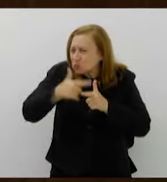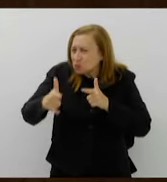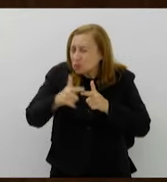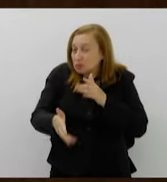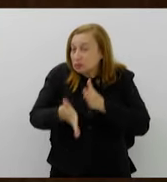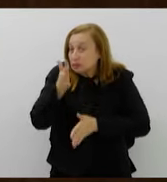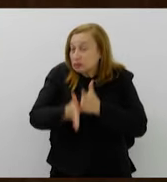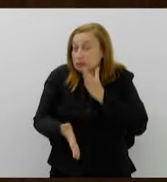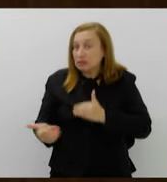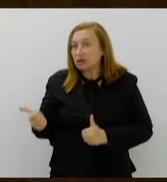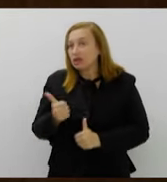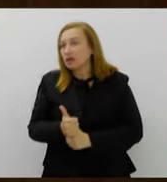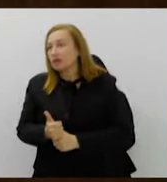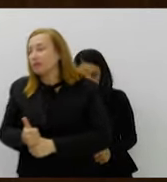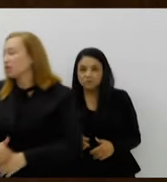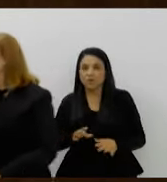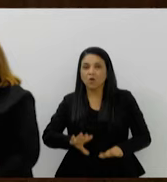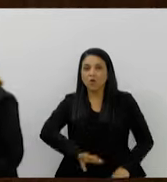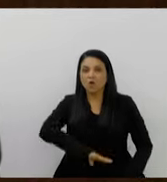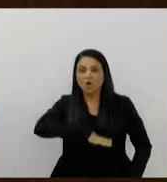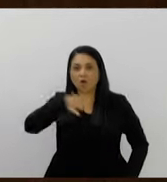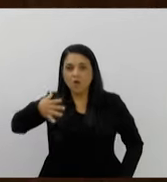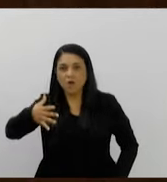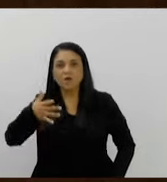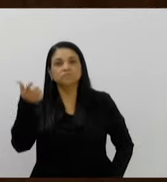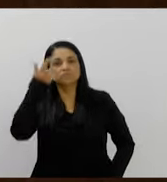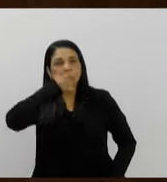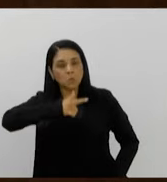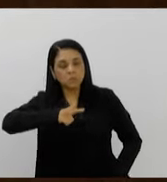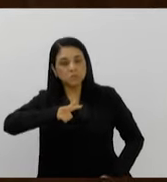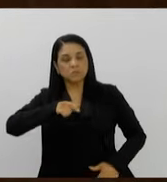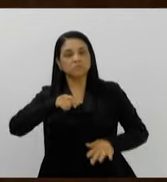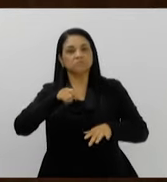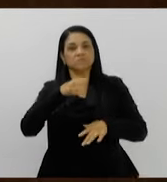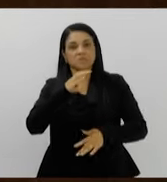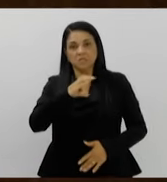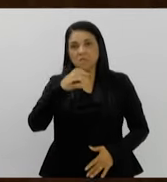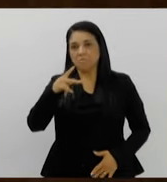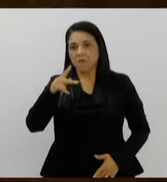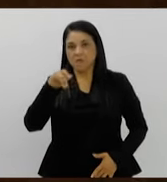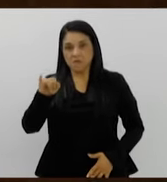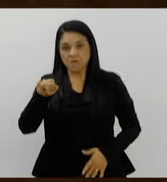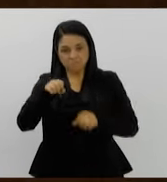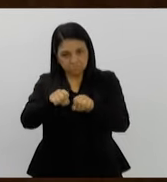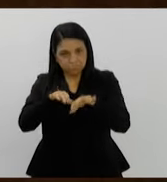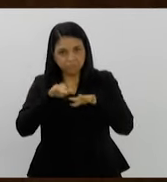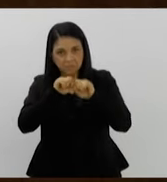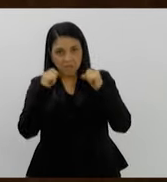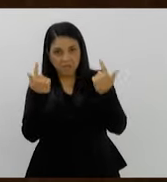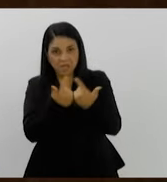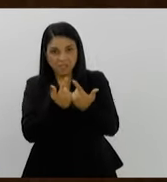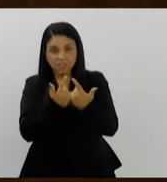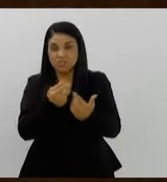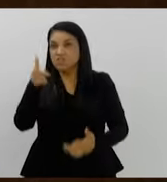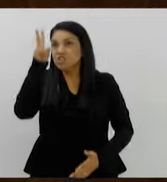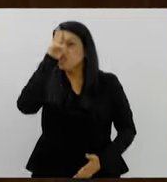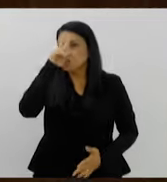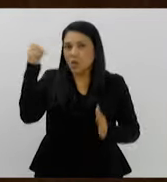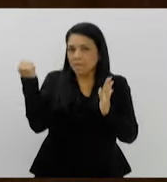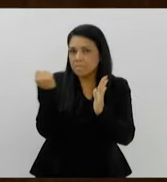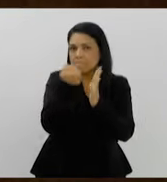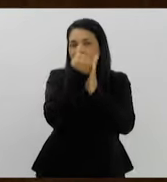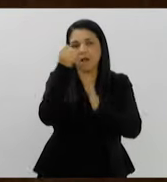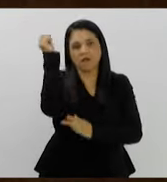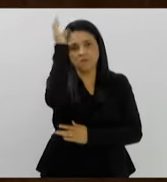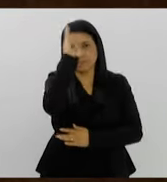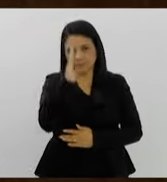complexo mas que com muita coragem nós conseguimos instaurar nessa casa uma CPI histórica para o Brasil e que é referência